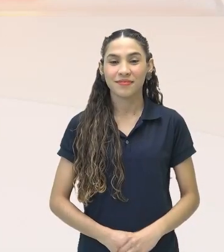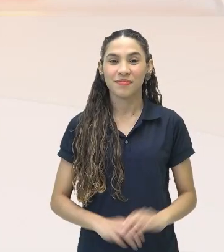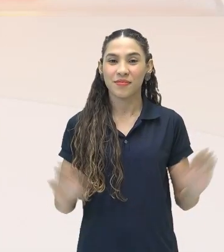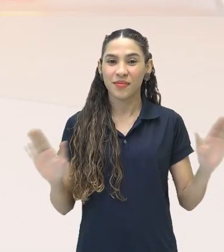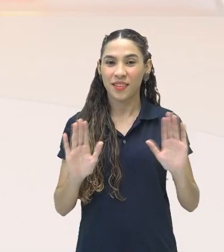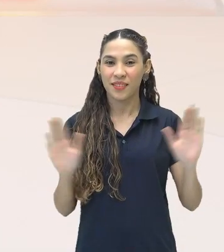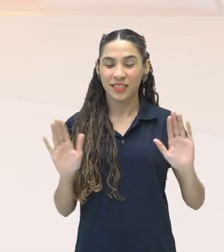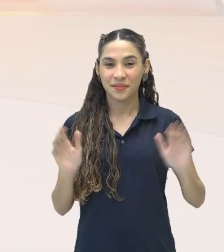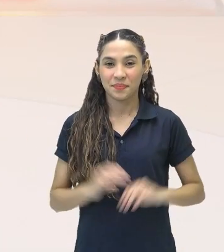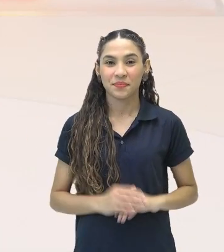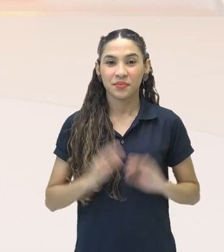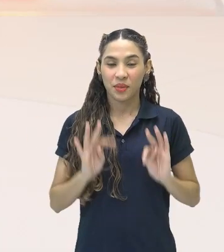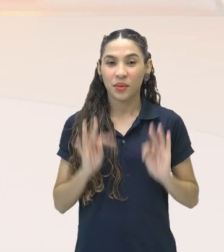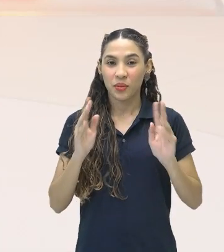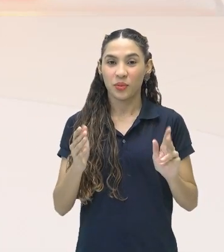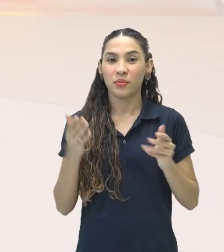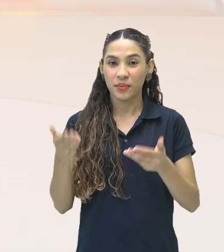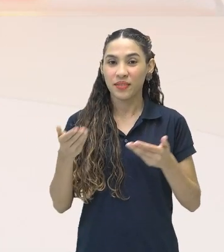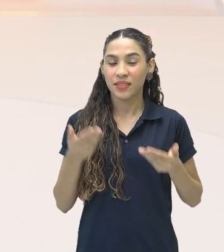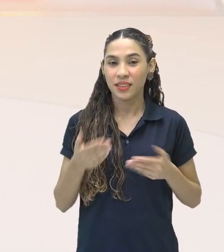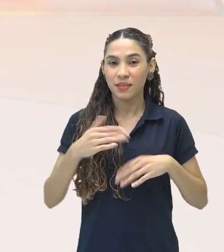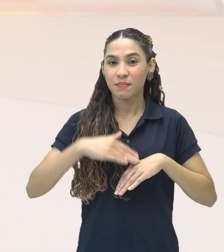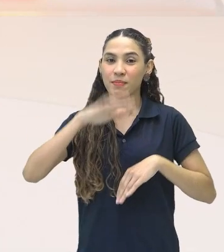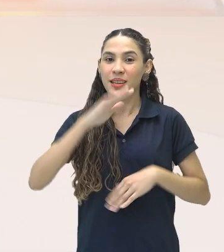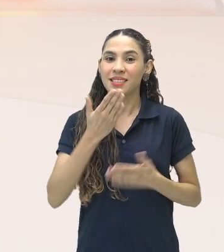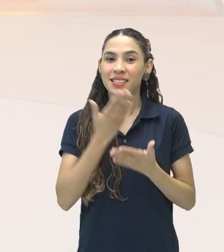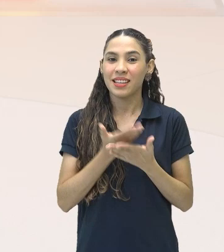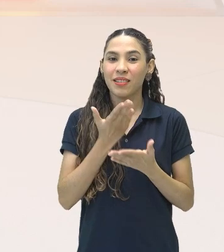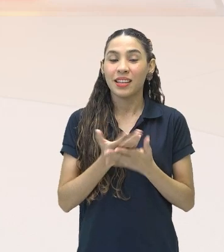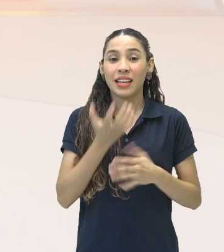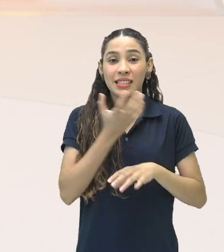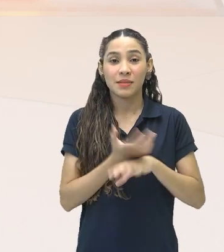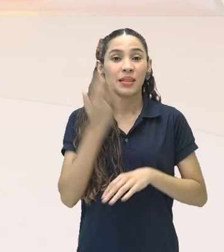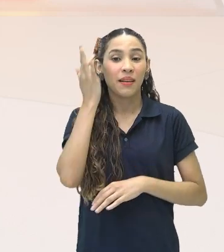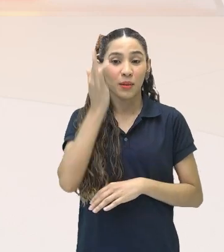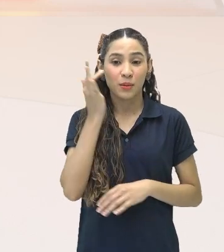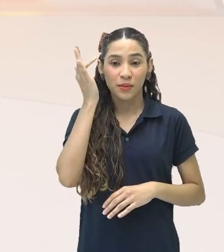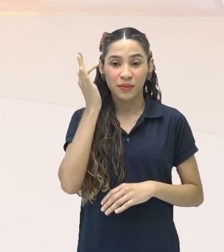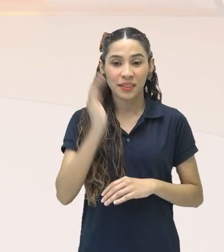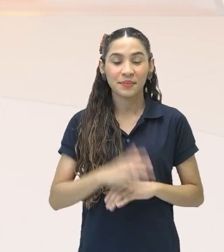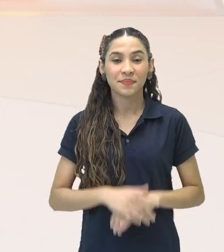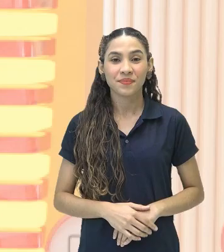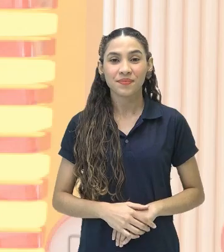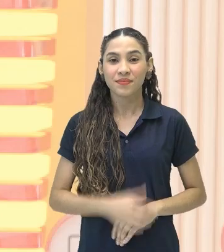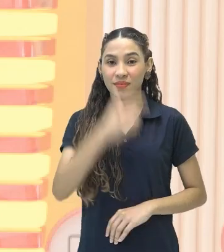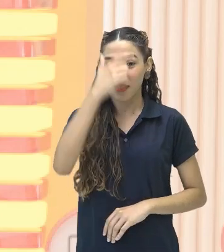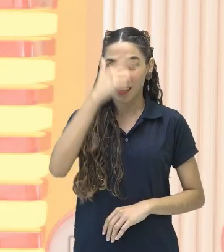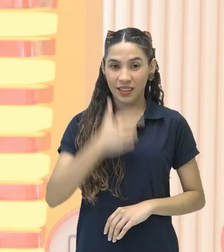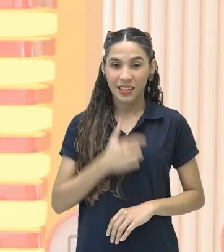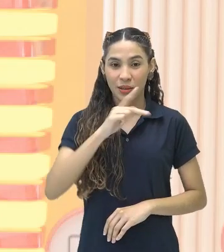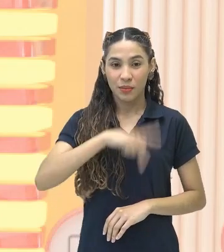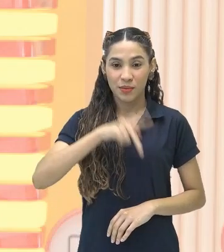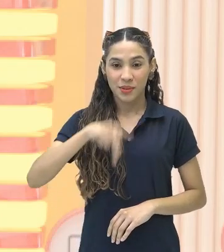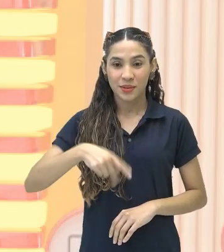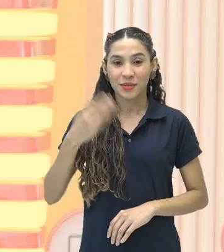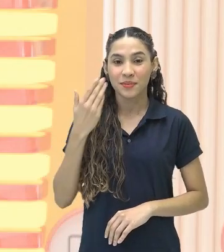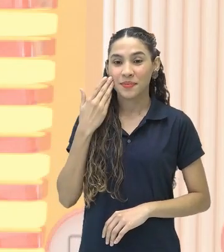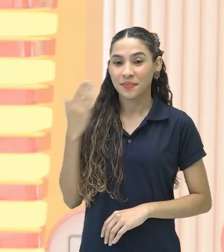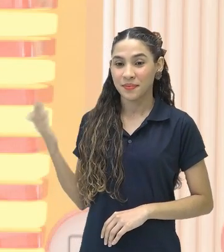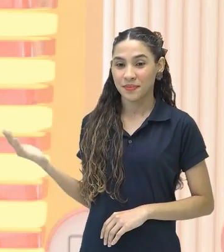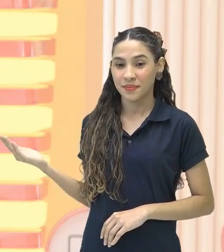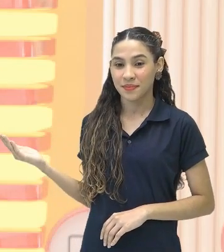Olá pessoal, sejam todos bem-vindos aqui à nossa aula de filosofia. Eu sou o professor Luiz